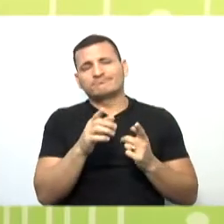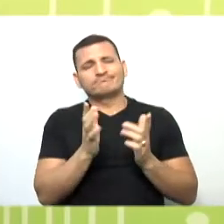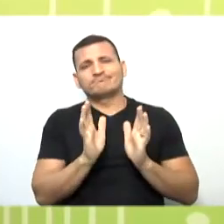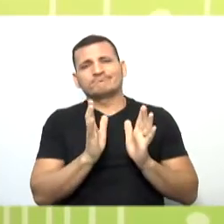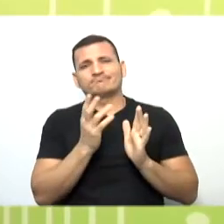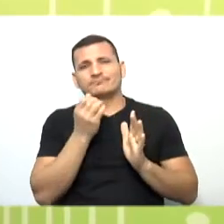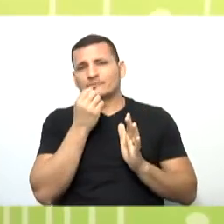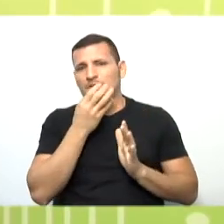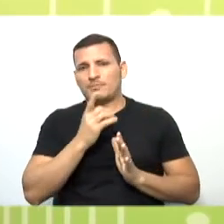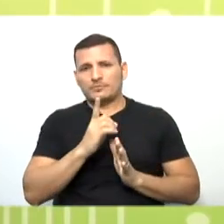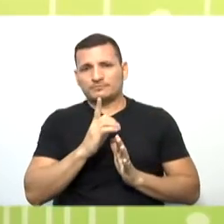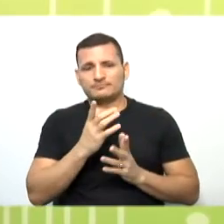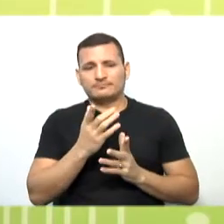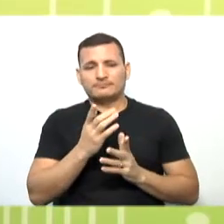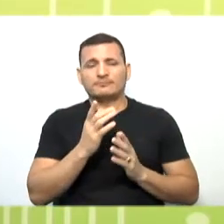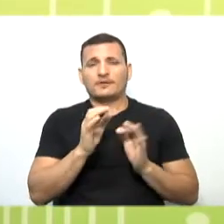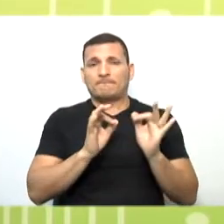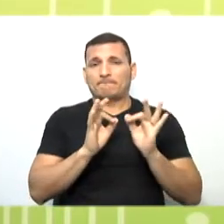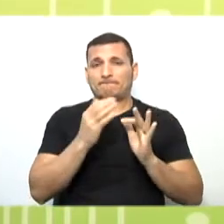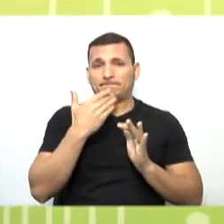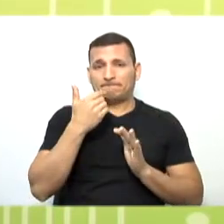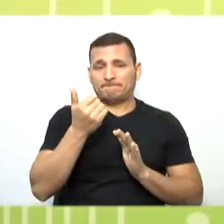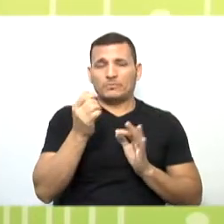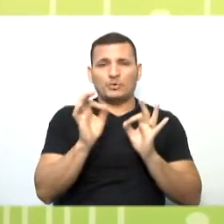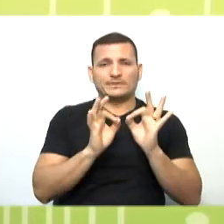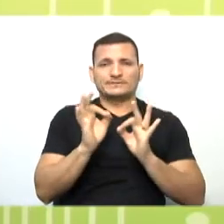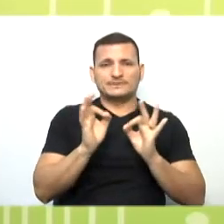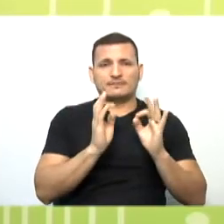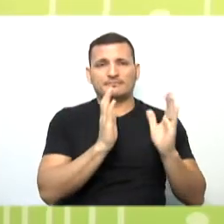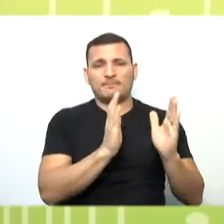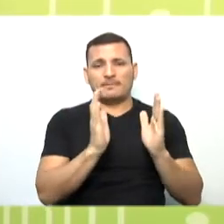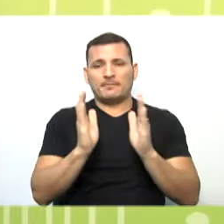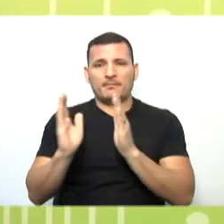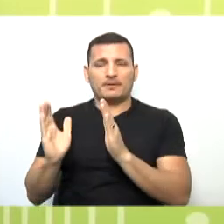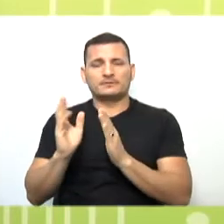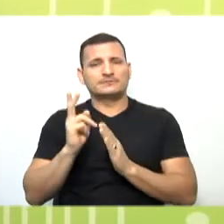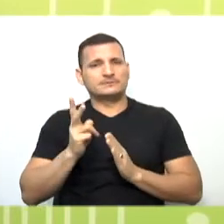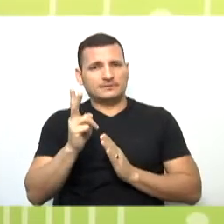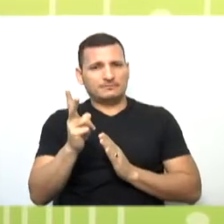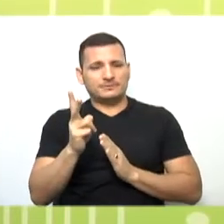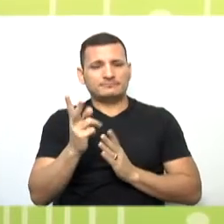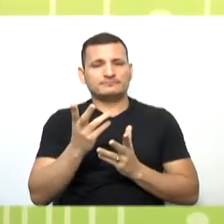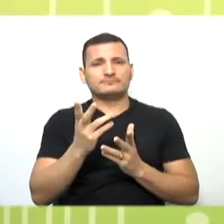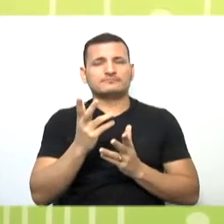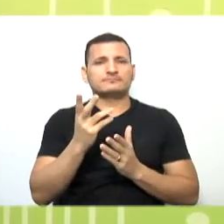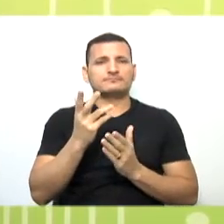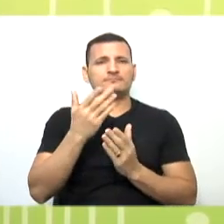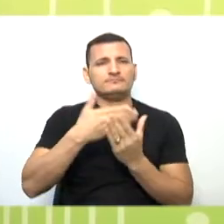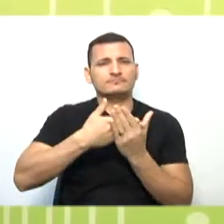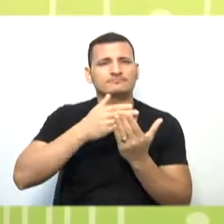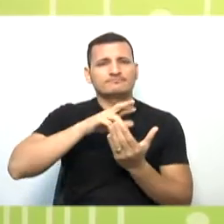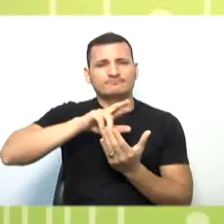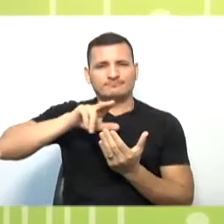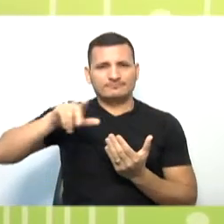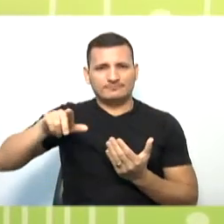deve fazer. Deixa mais organizado o teu código, sempre programando em camadas, em arquivos diferentes, numa mesma